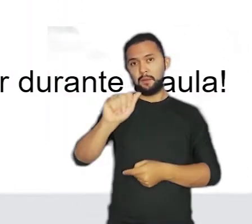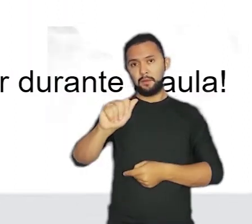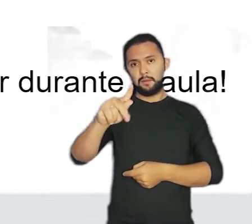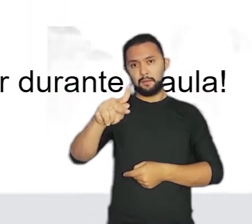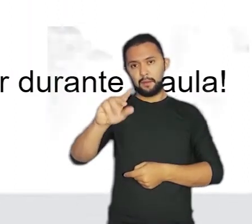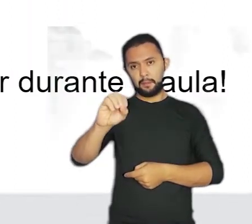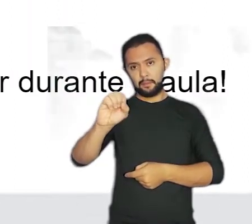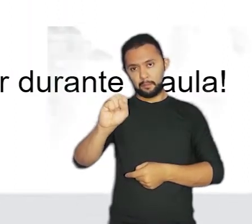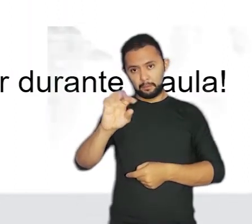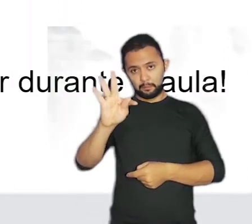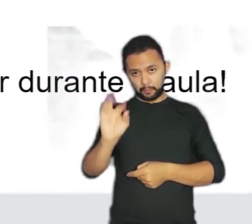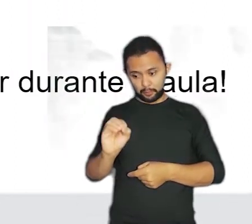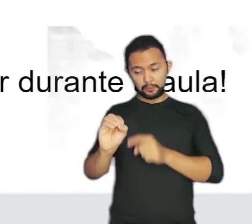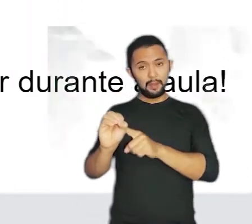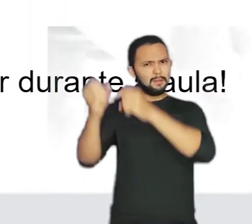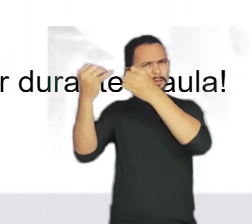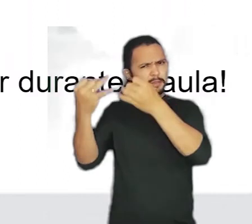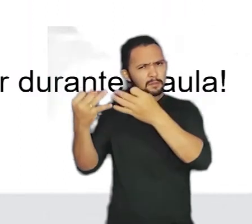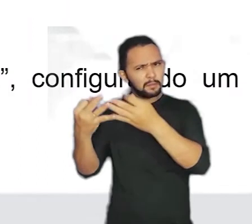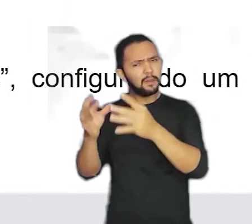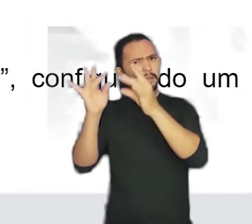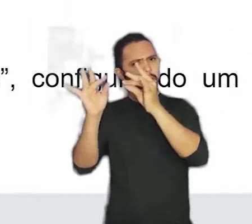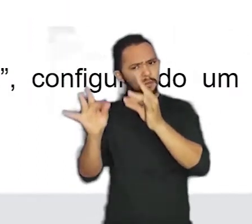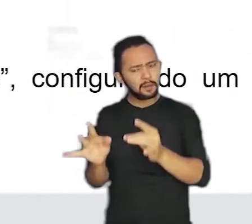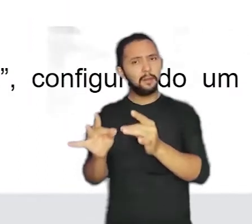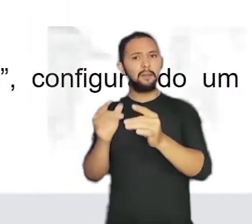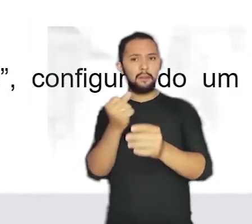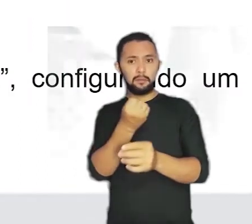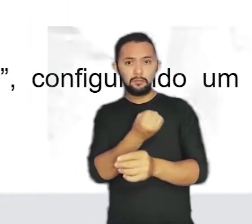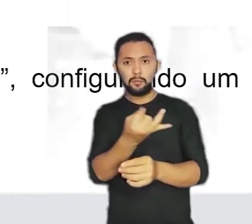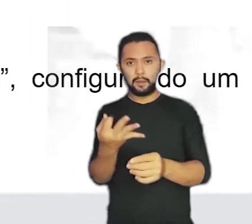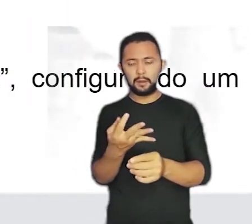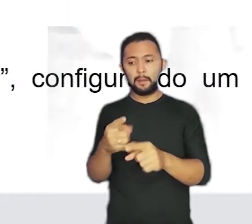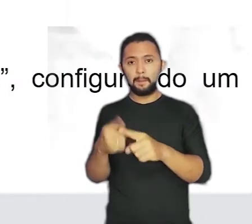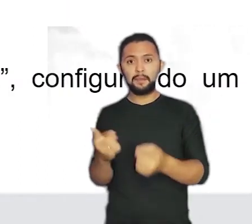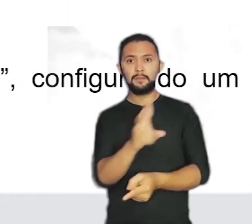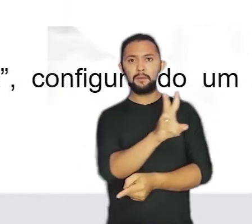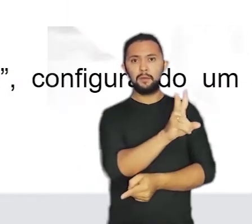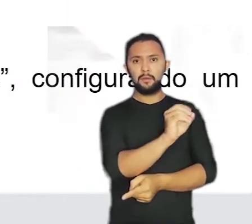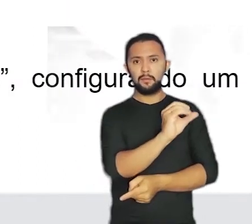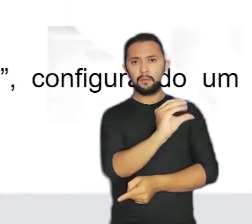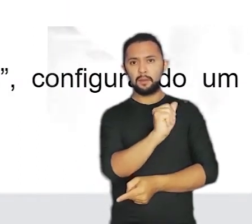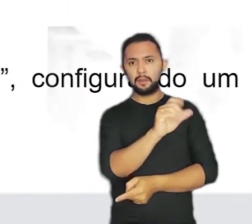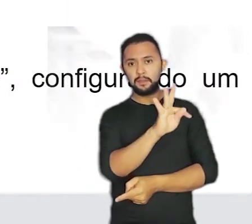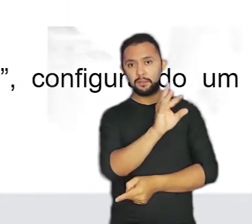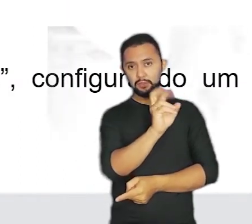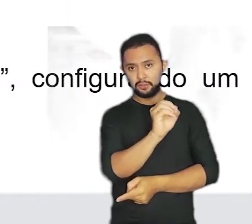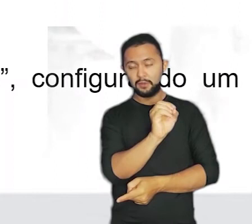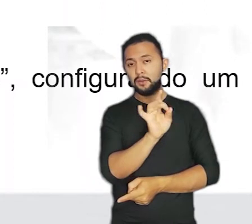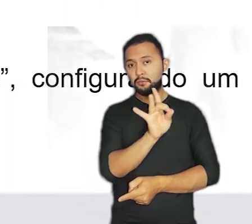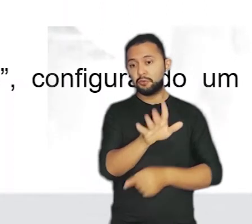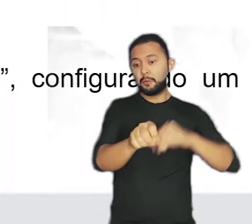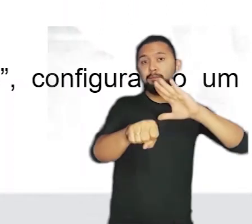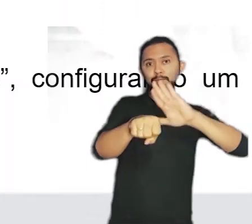enumera, detalha, e o vocativo apenas chama a atenção. Então, vamos aí ver na prática a diferença entre vocativo e o